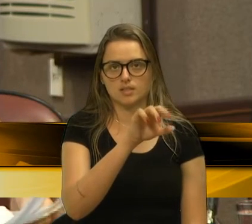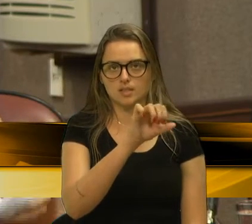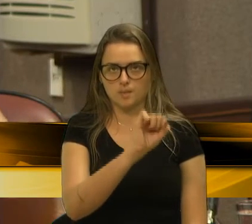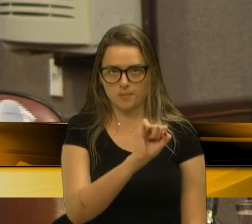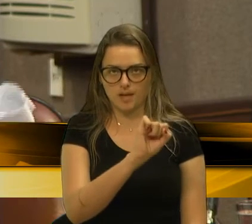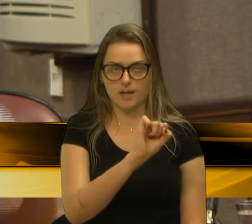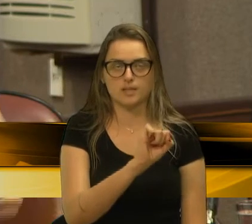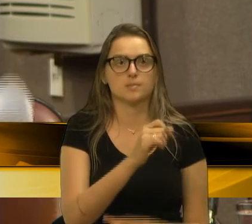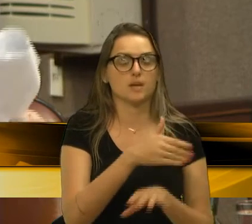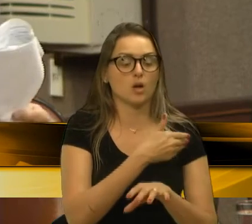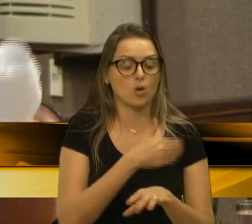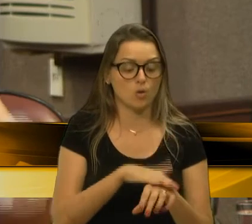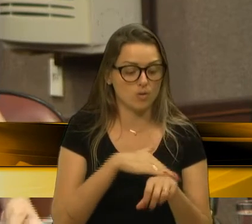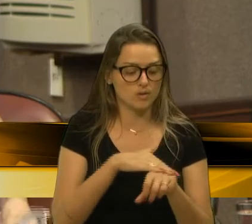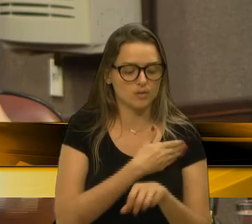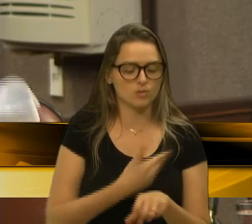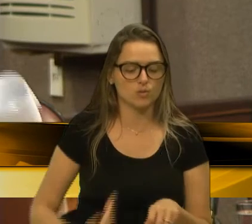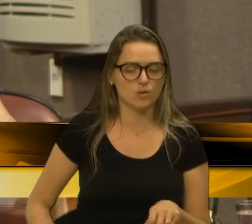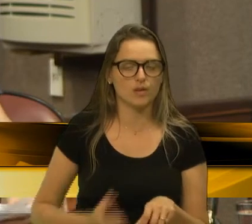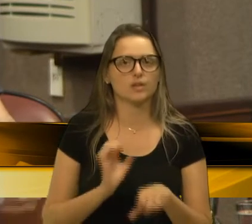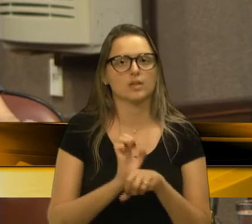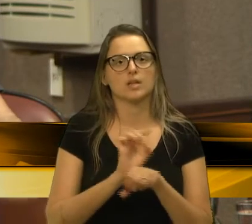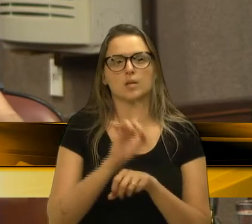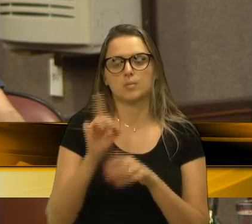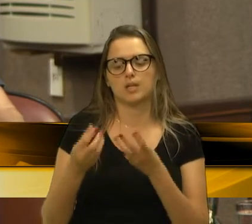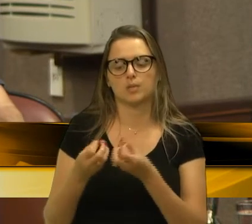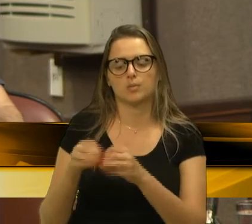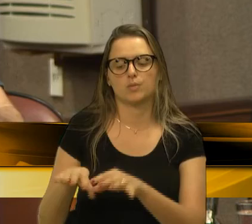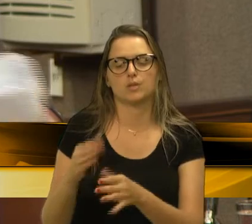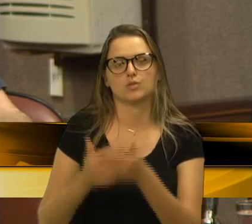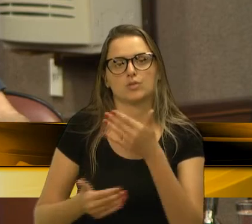estadual para não prejudicar toda a população,